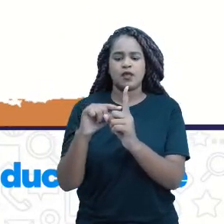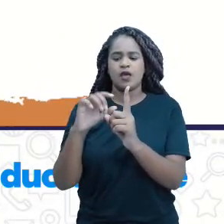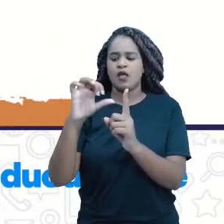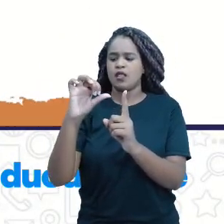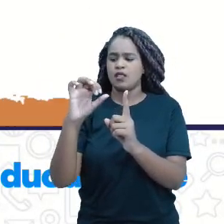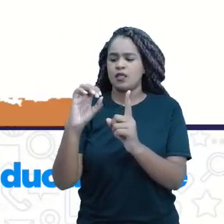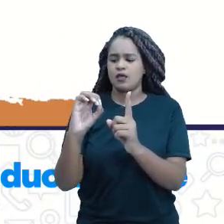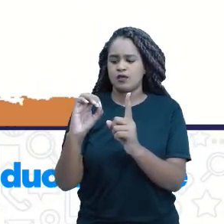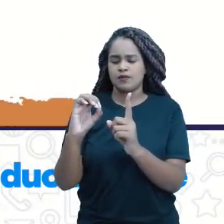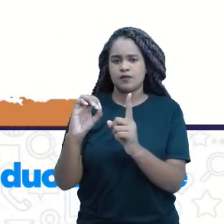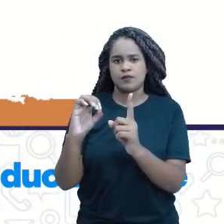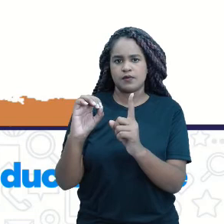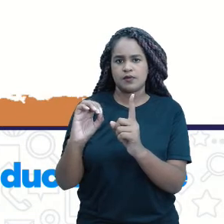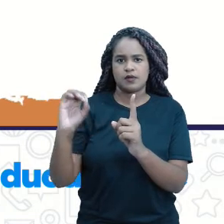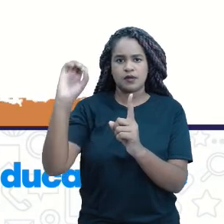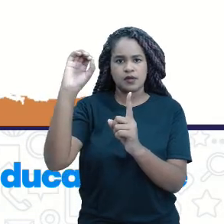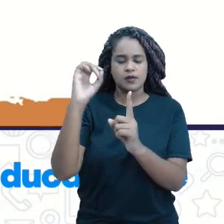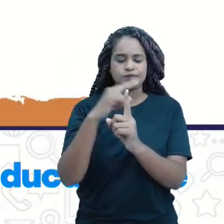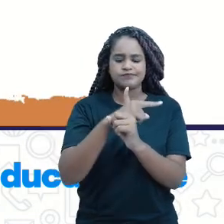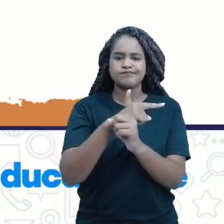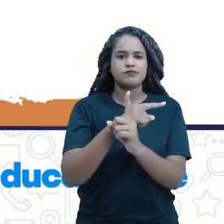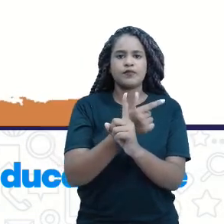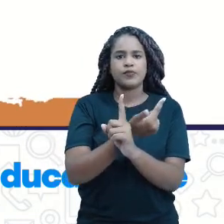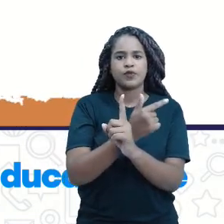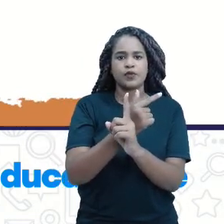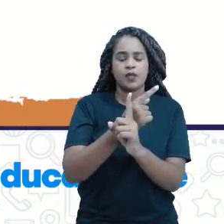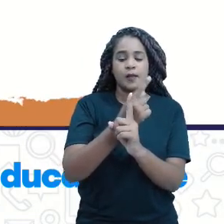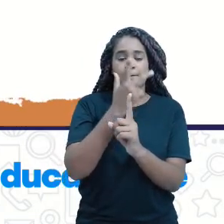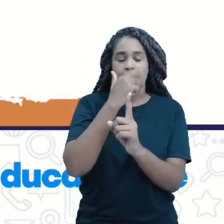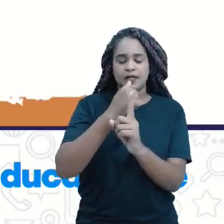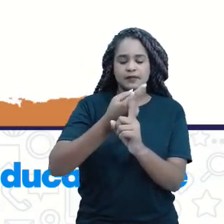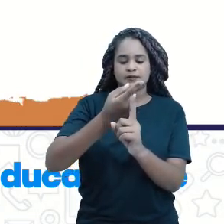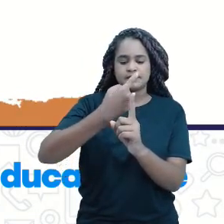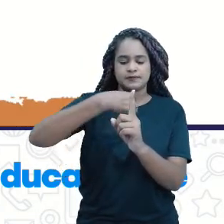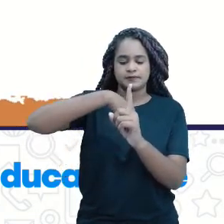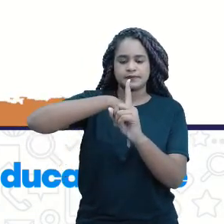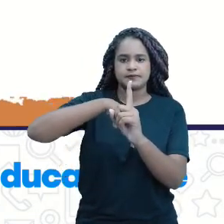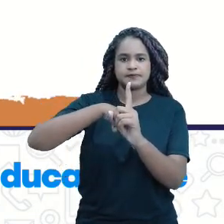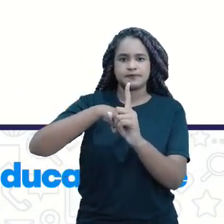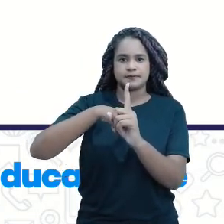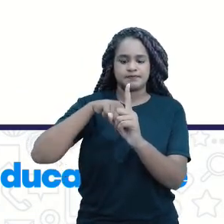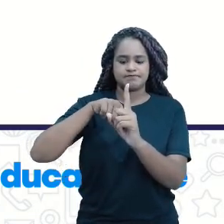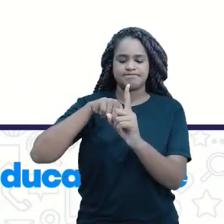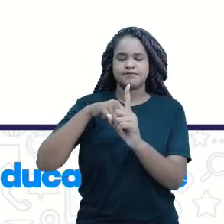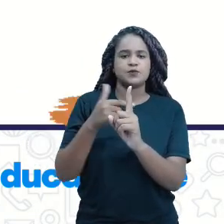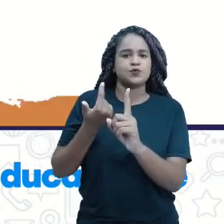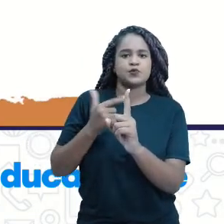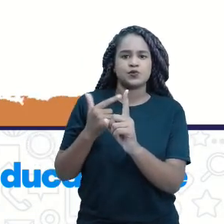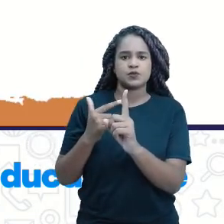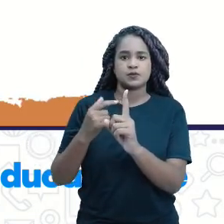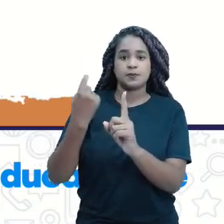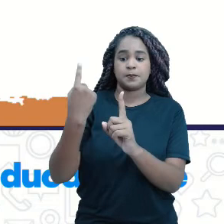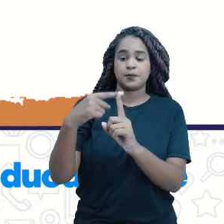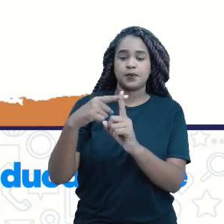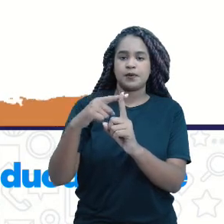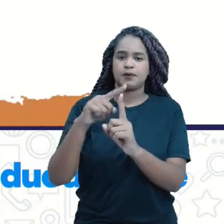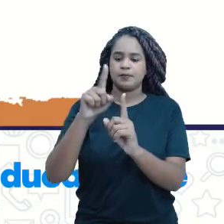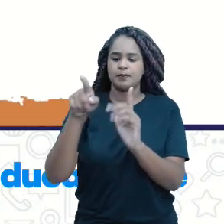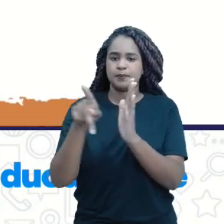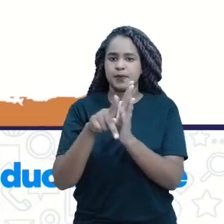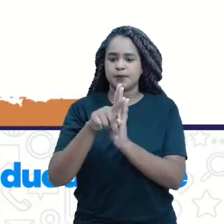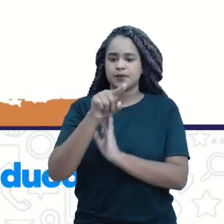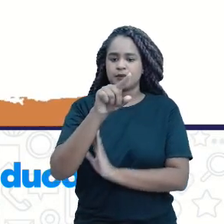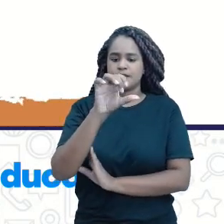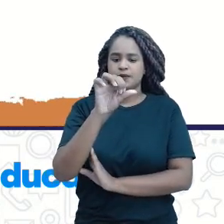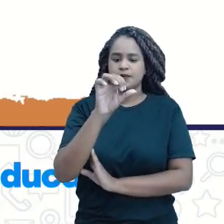se a sombra estivesse embaixo do próprio objeto. Então, a gente não vai ter, de fato, a sombra nessa representação aí, uma